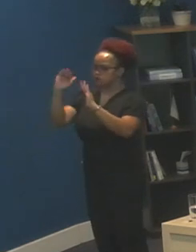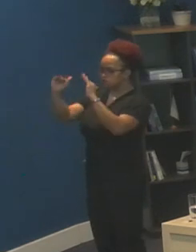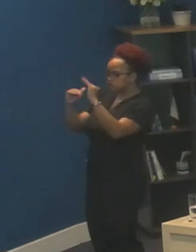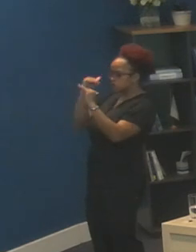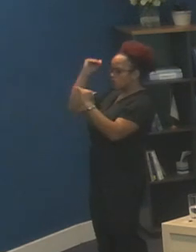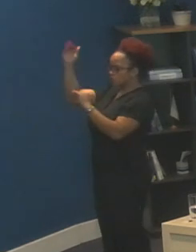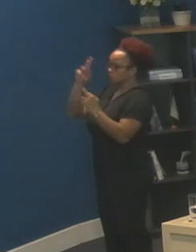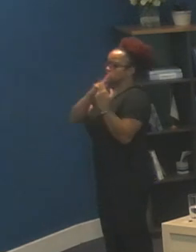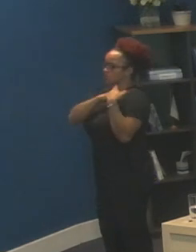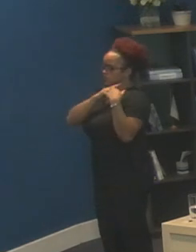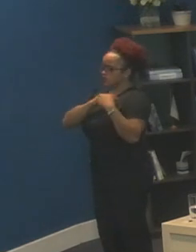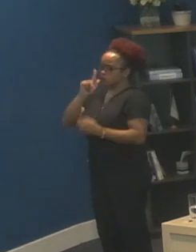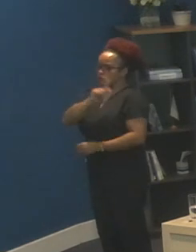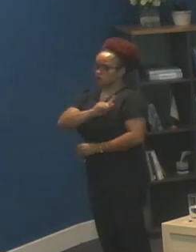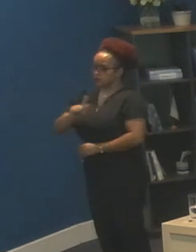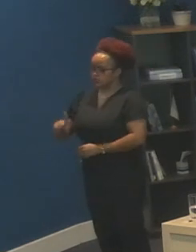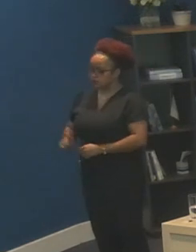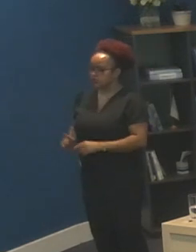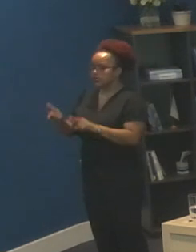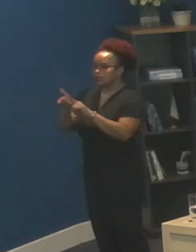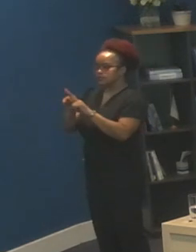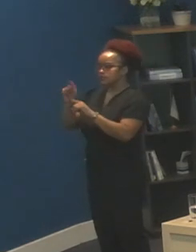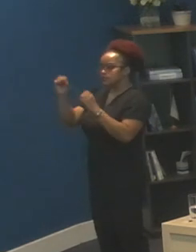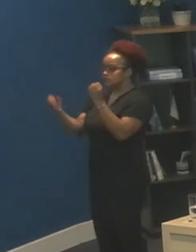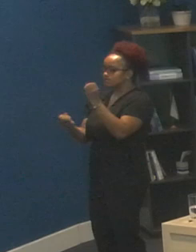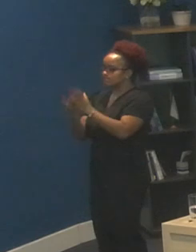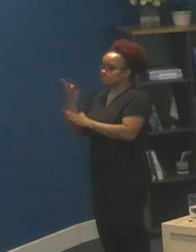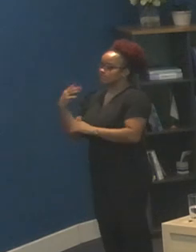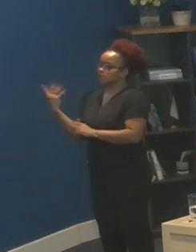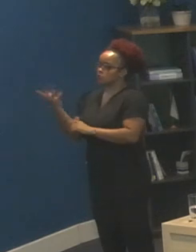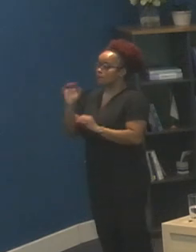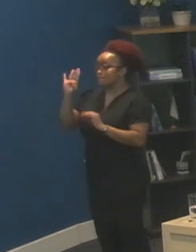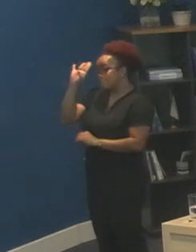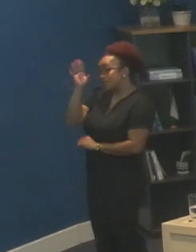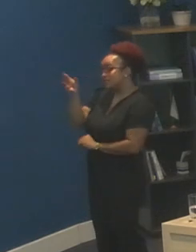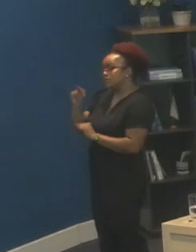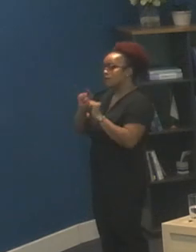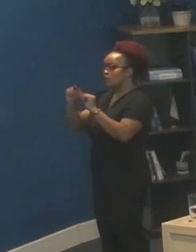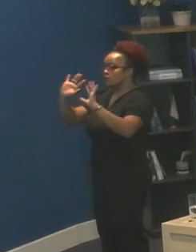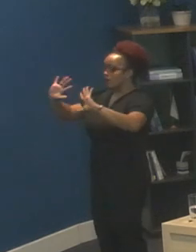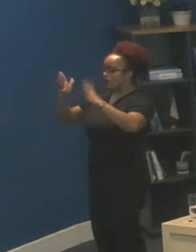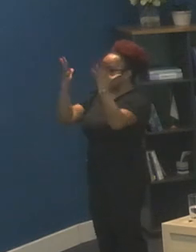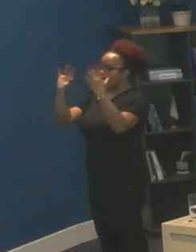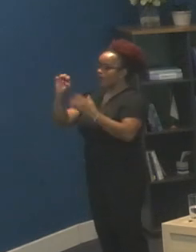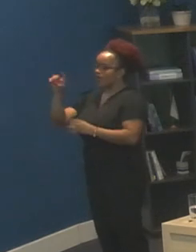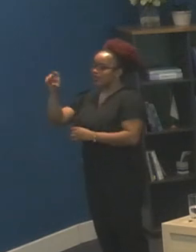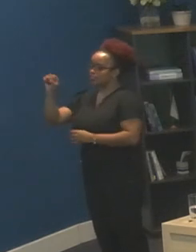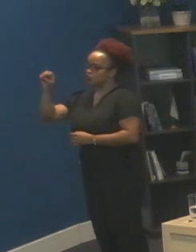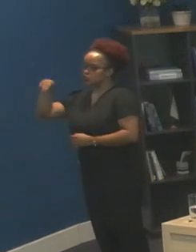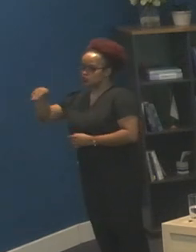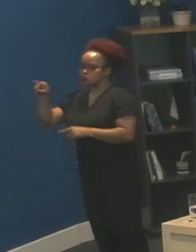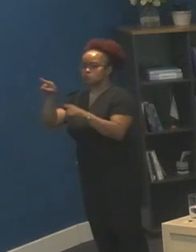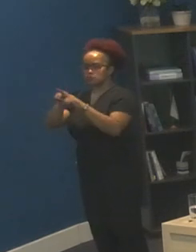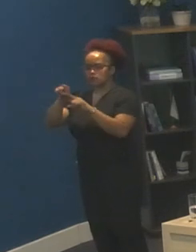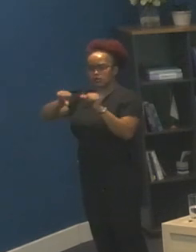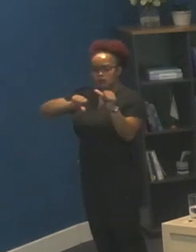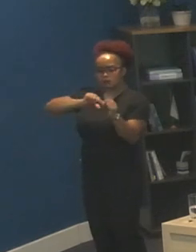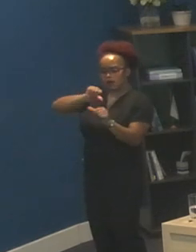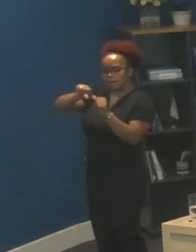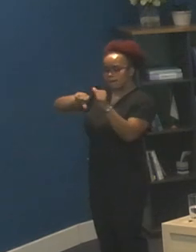autoridades governamentais e os autores principais do evento, o senhor Edson Ambrosio, que transcreveu